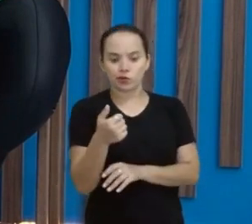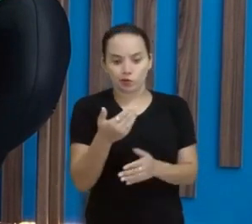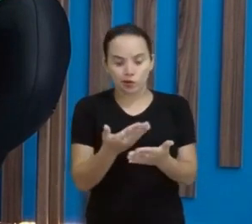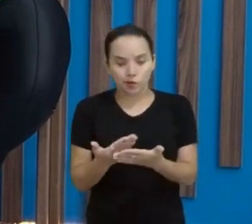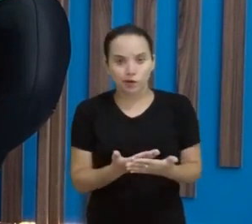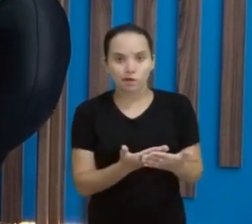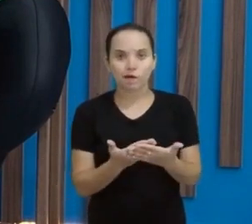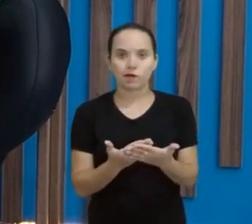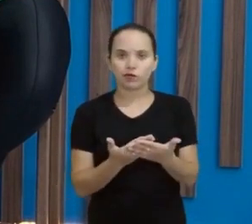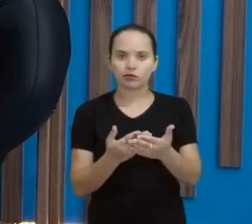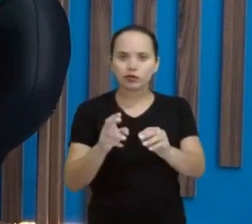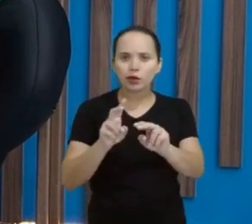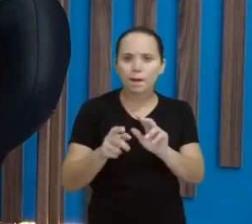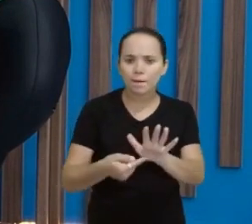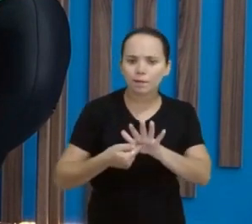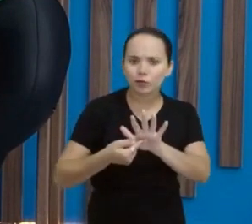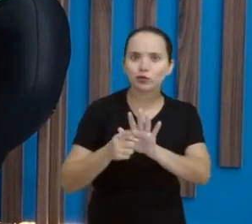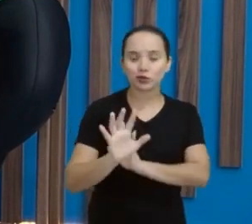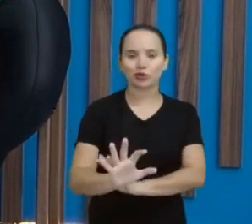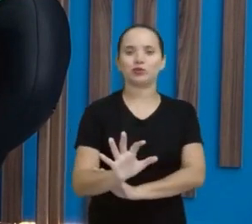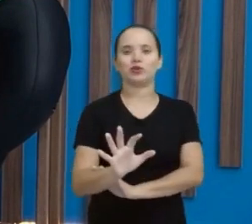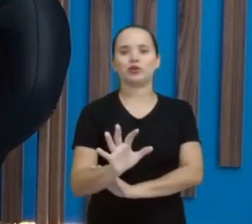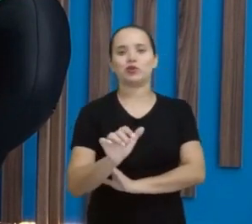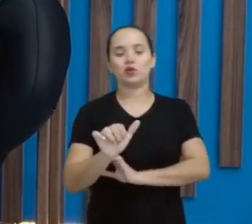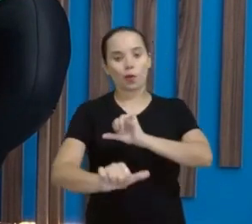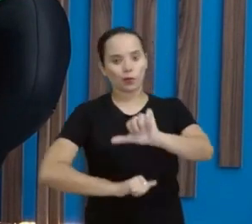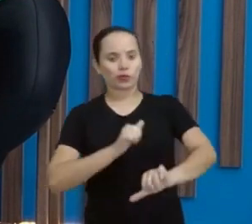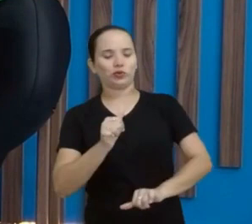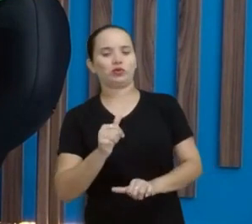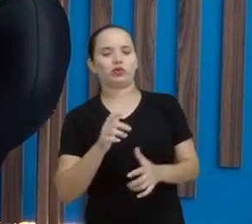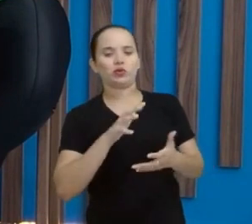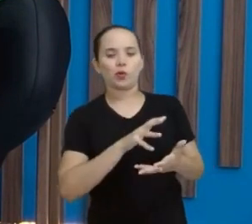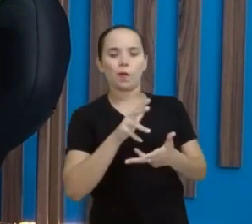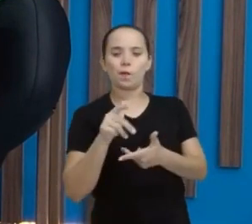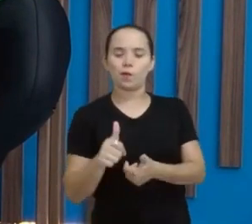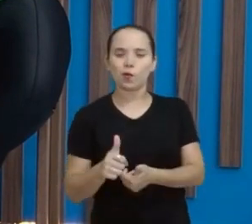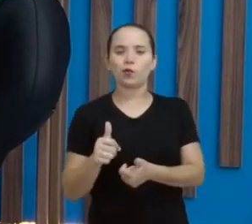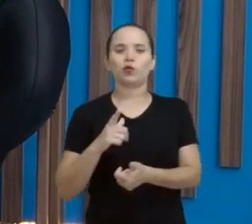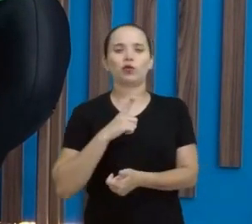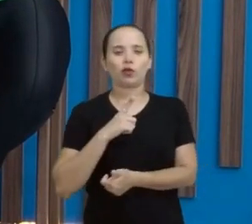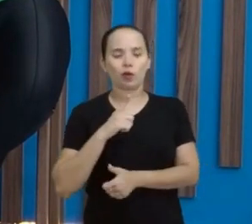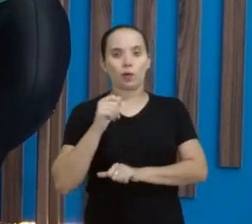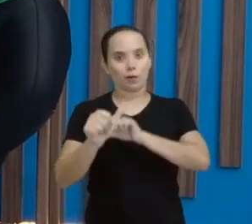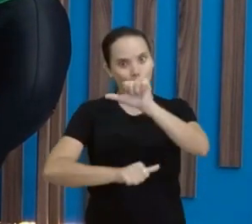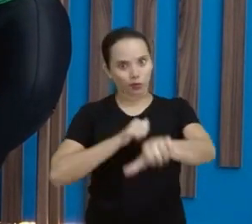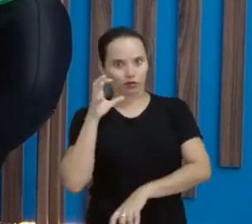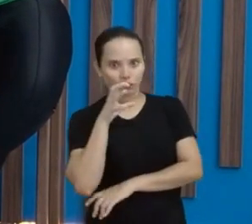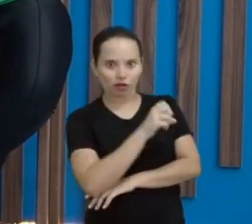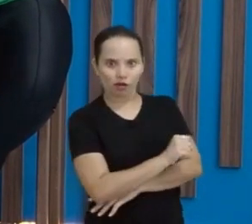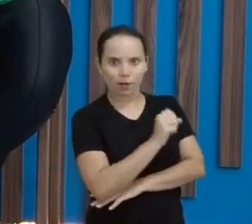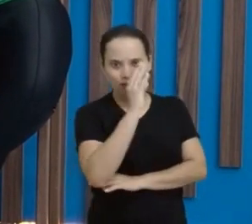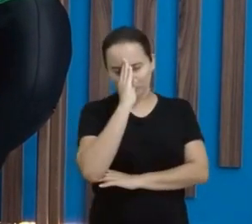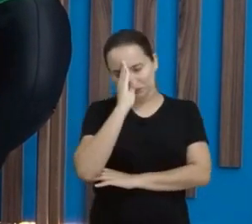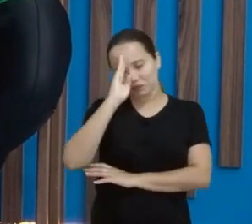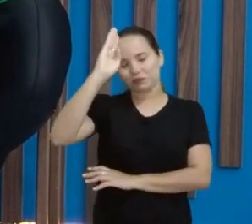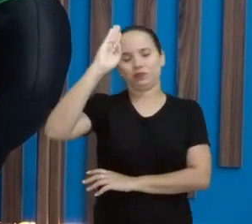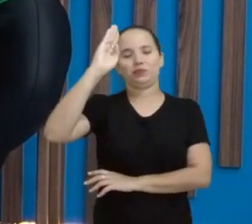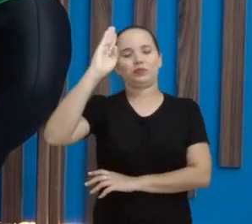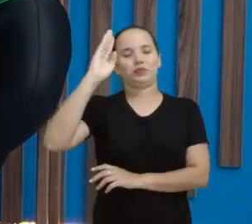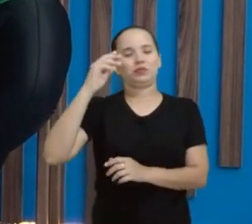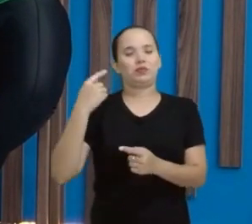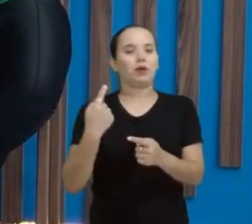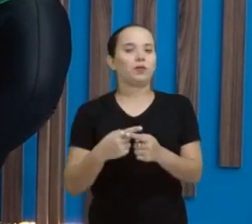aula, justamente para mostrar essa mudança, né? Ou seja, o mundo ele está mudando muito rápido, principalmente por conta